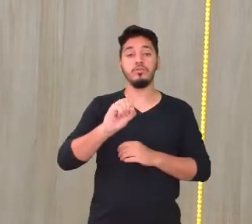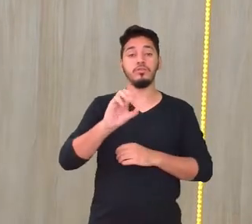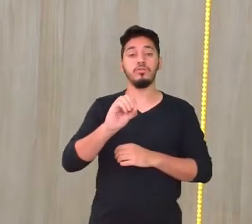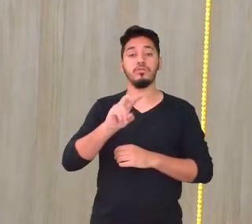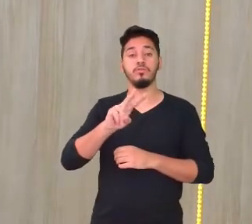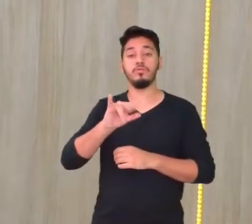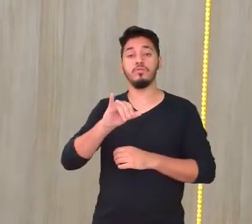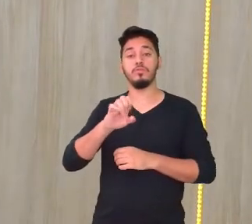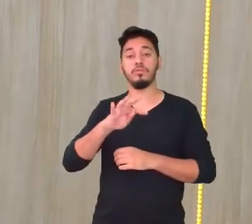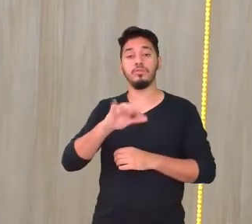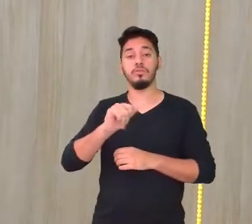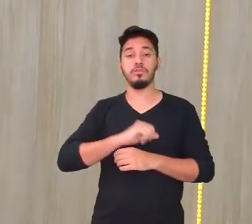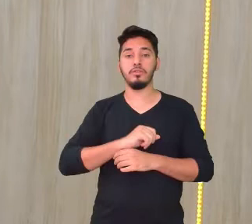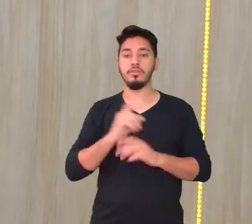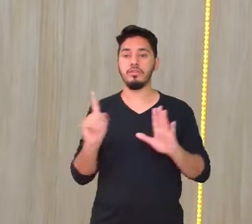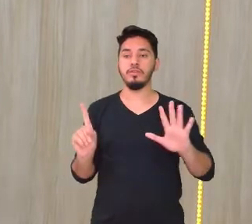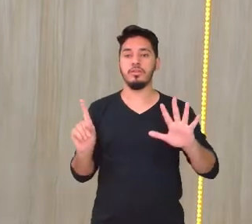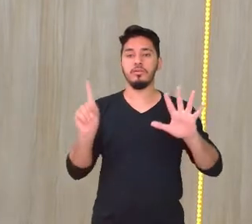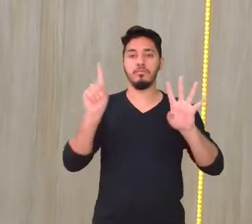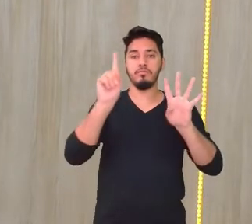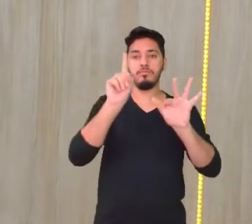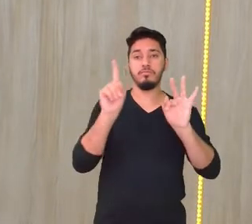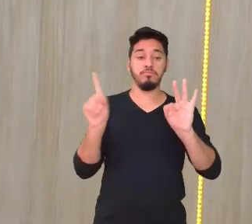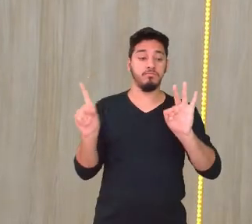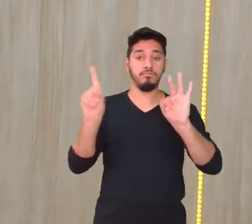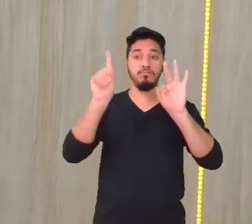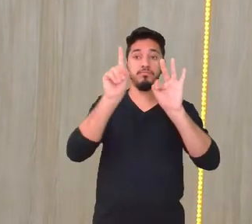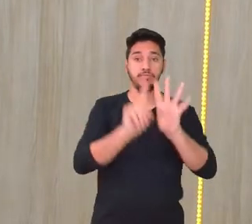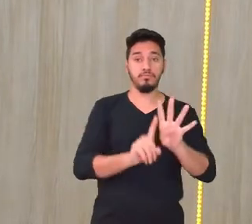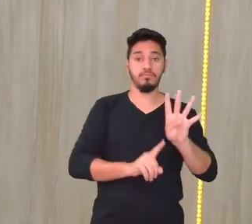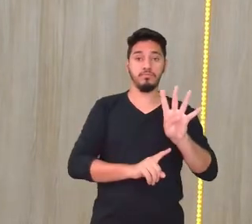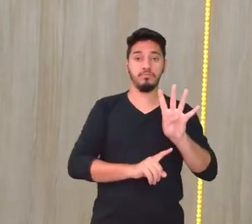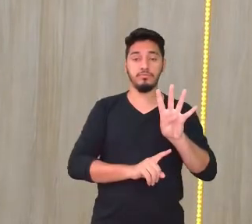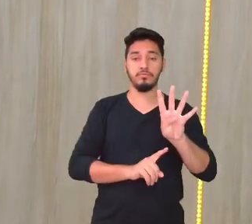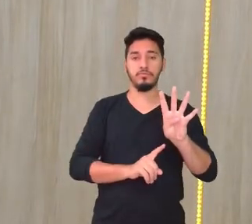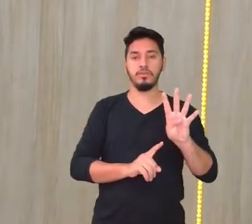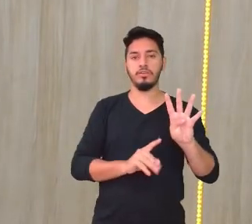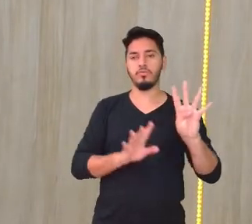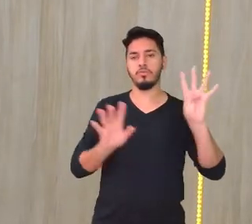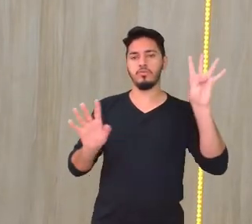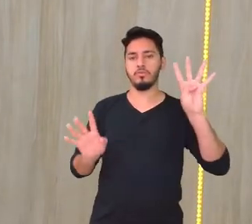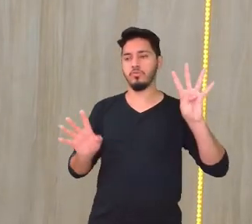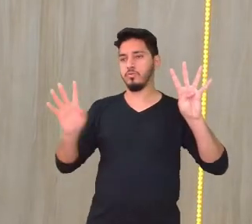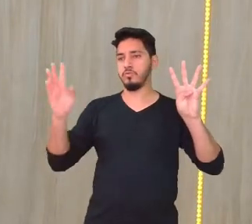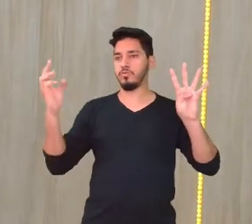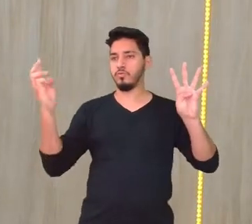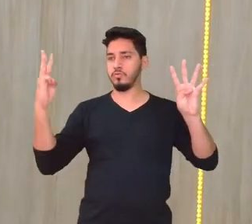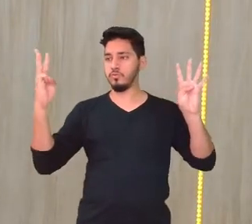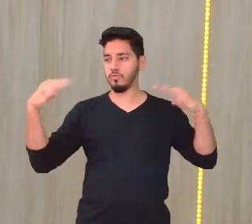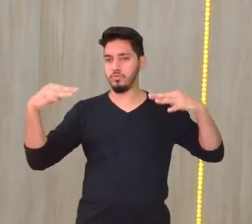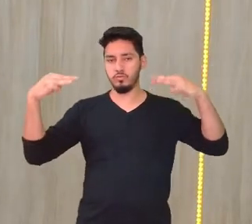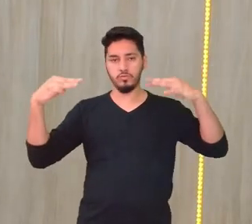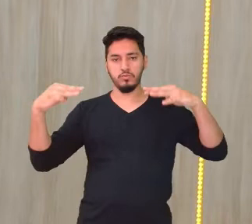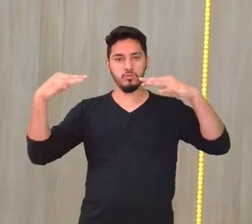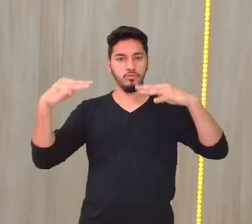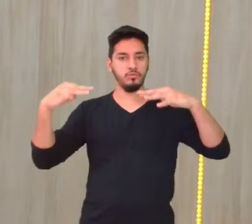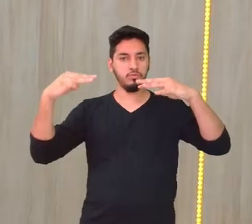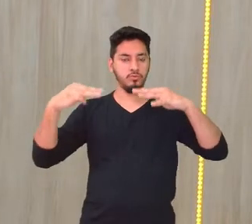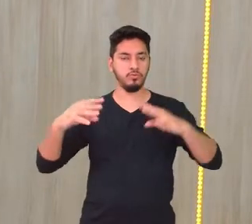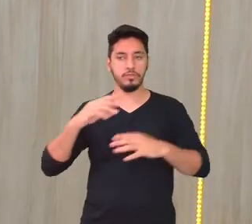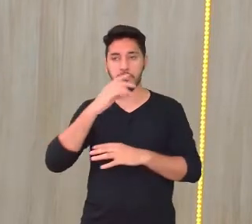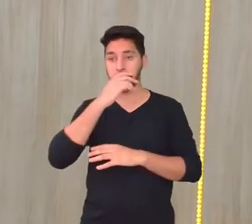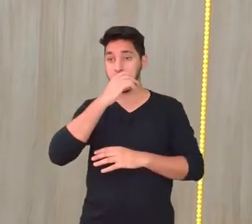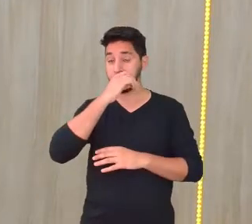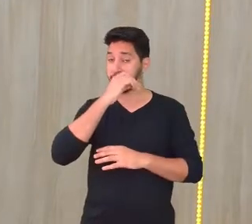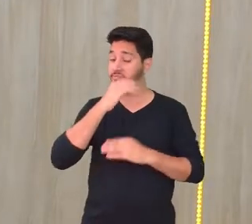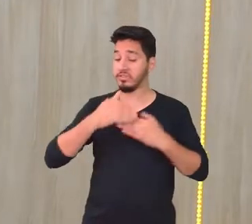do lado aqui, ó, dos aliados para combater contra o exército, né, das forças do eixo. E mais